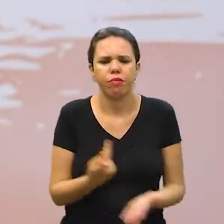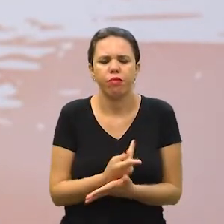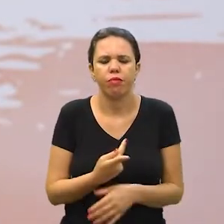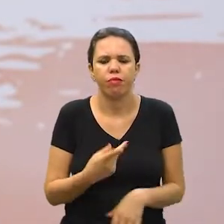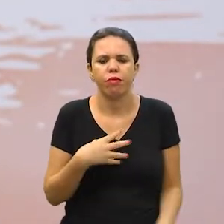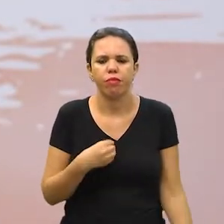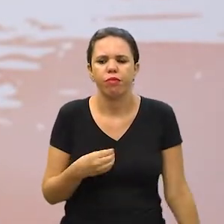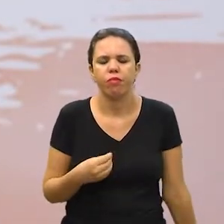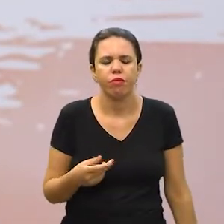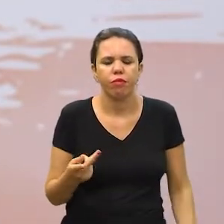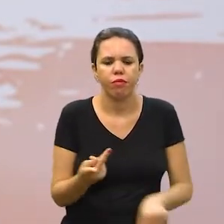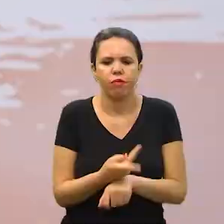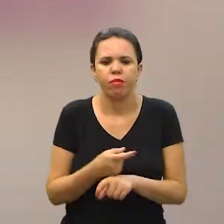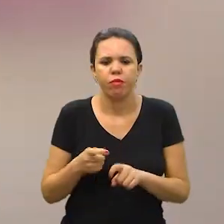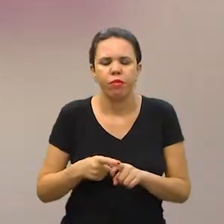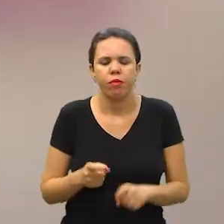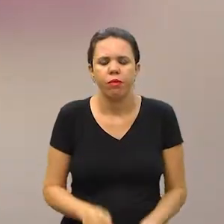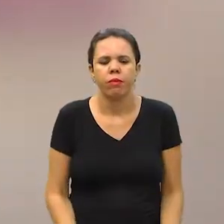vou procurar um médico.